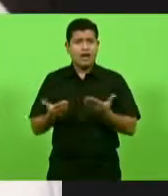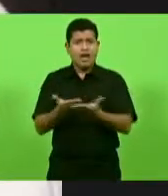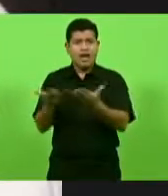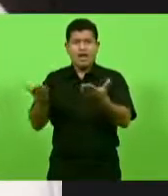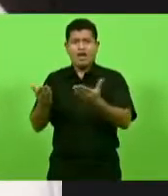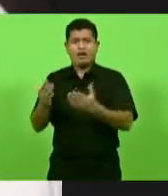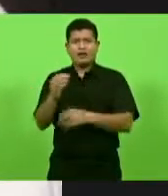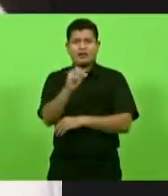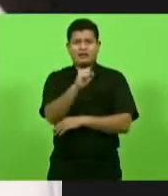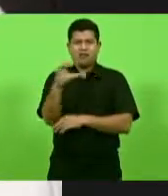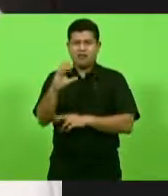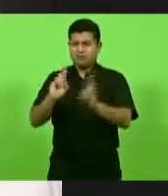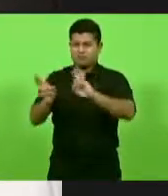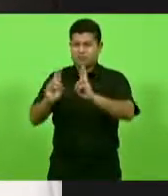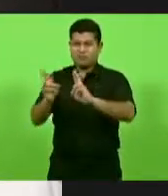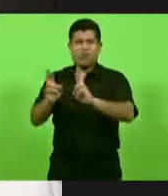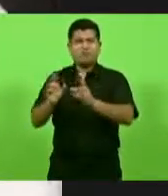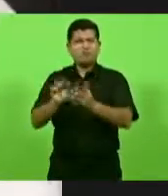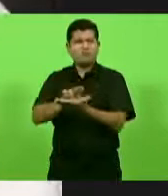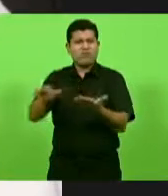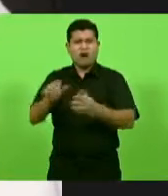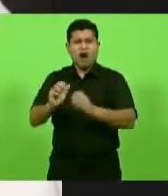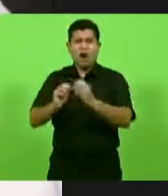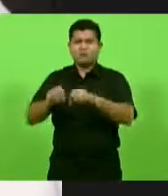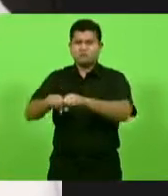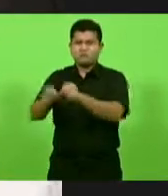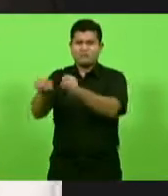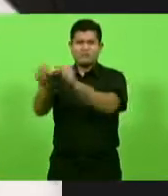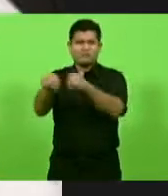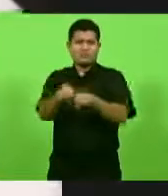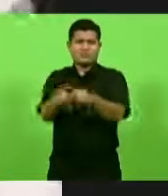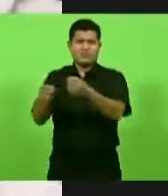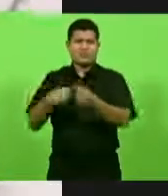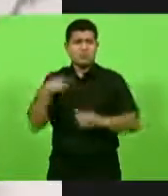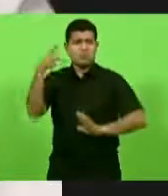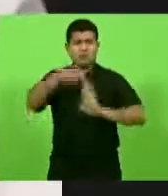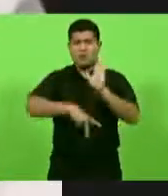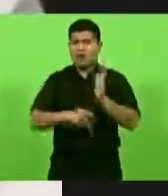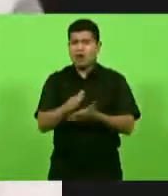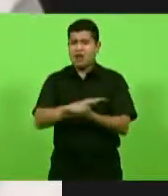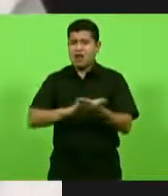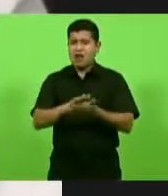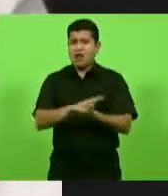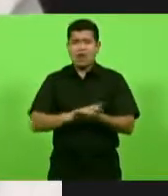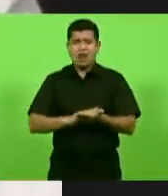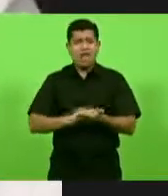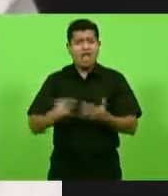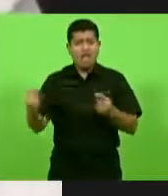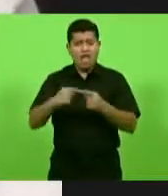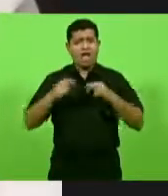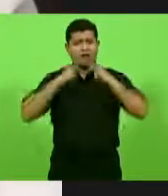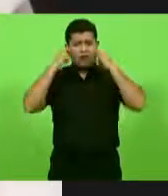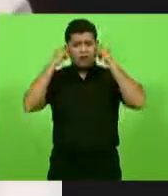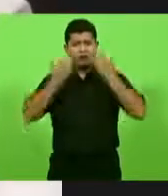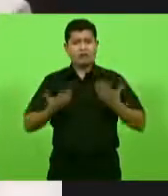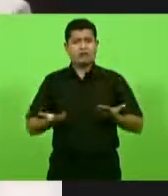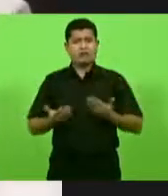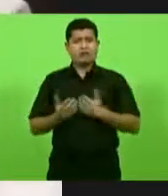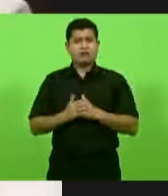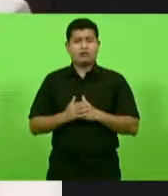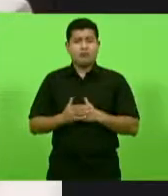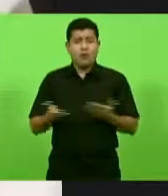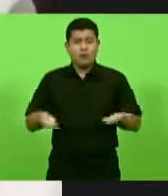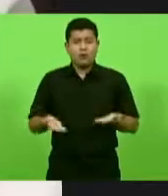projeto. Essa é a vergonha que nós estamos passando. Hoje, Como disse a deputada